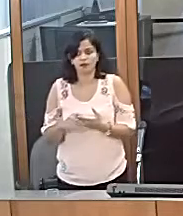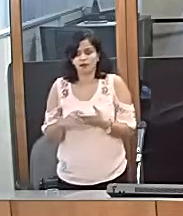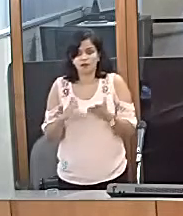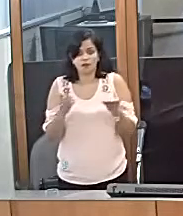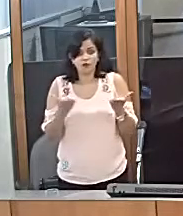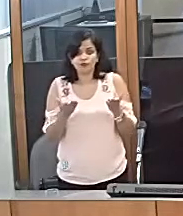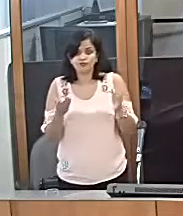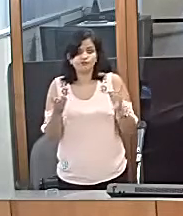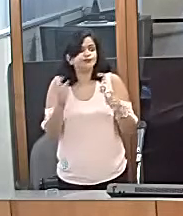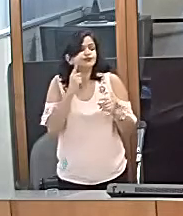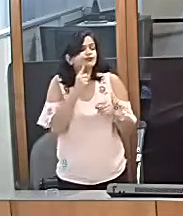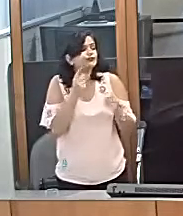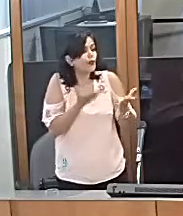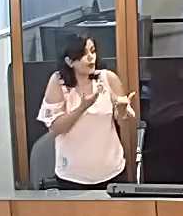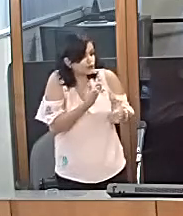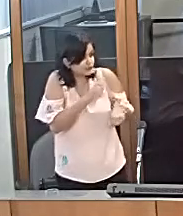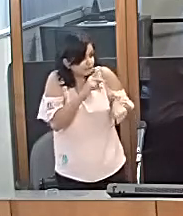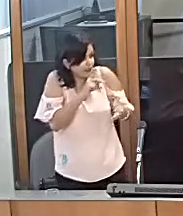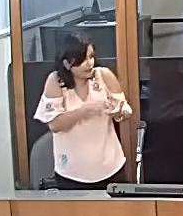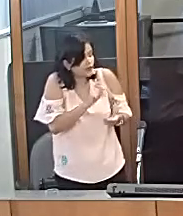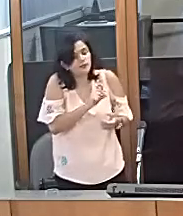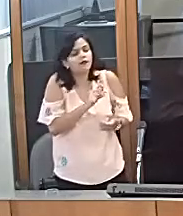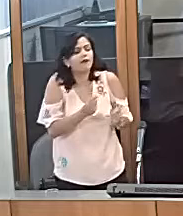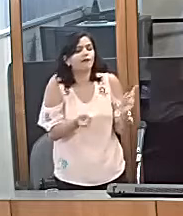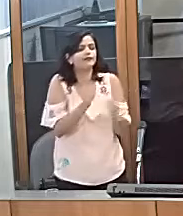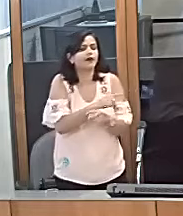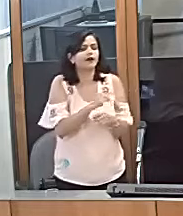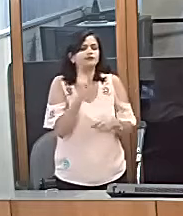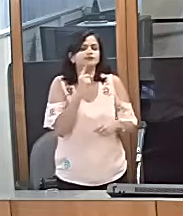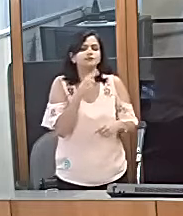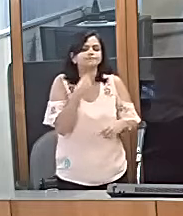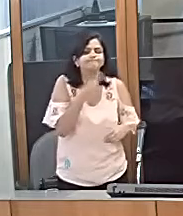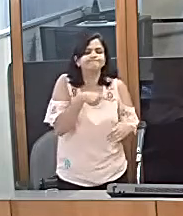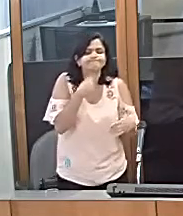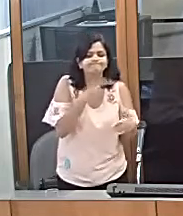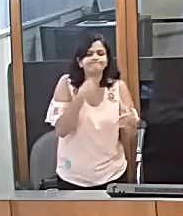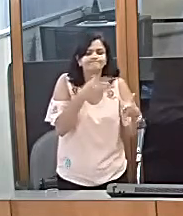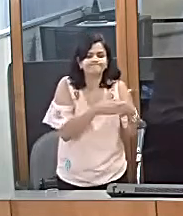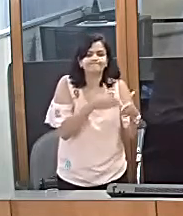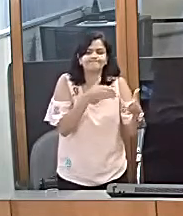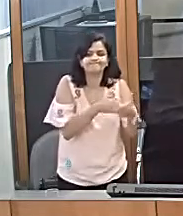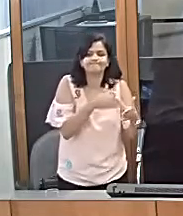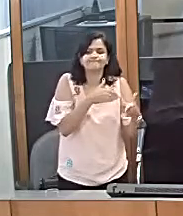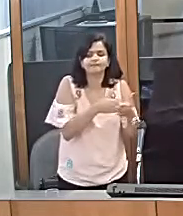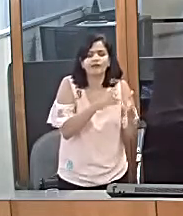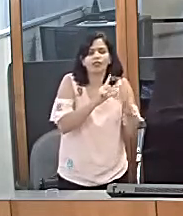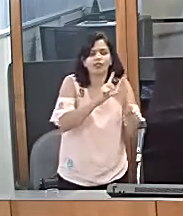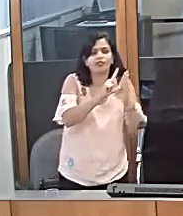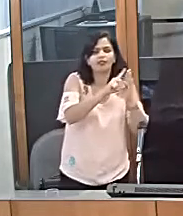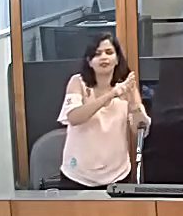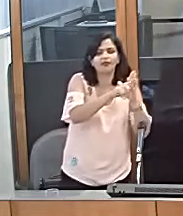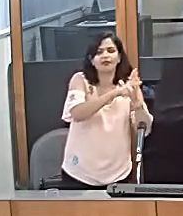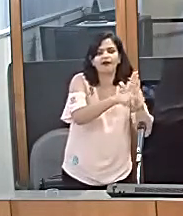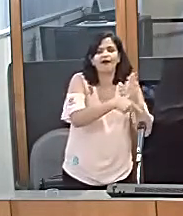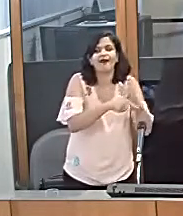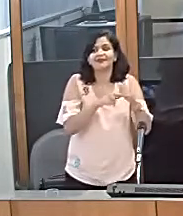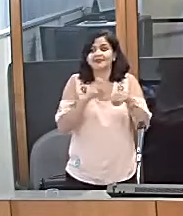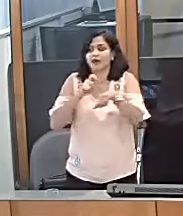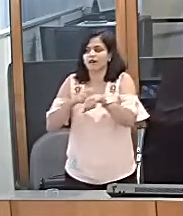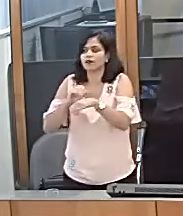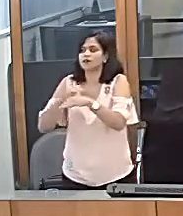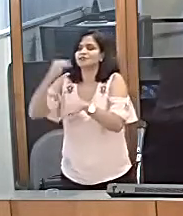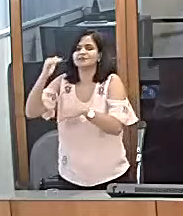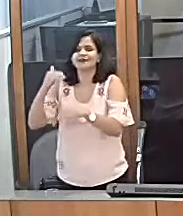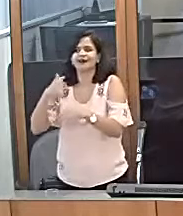inclusão verdadeira depois. Mas a educação, ela é fundamental nesse momento. O que acontece é justamente o contrário. A